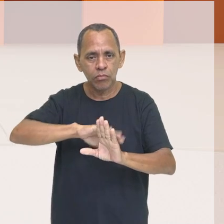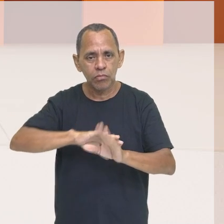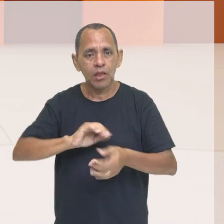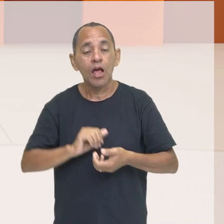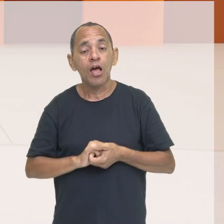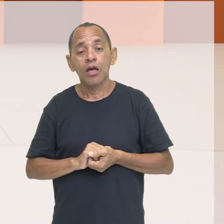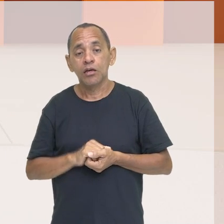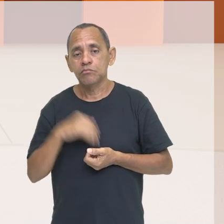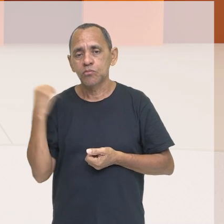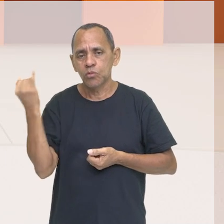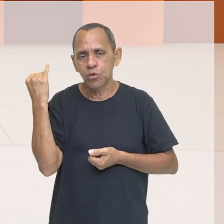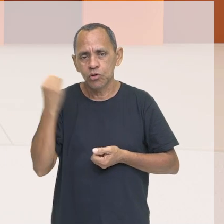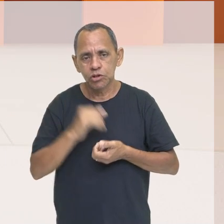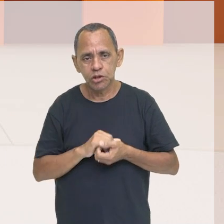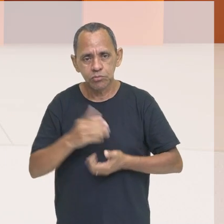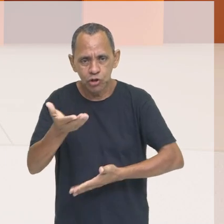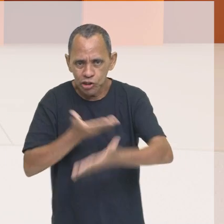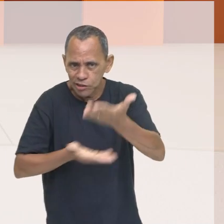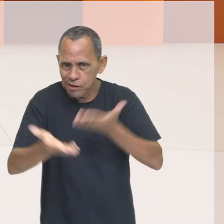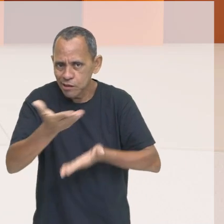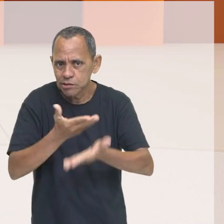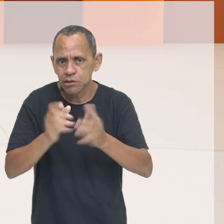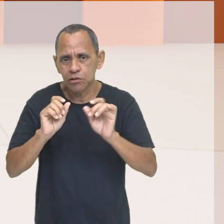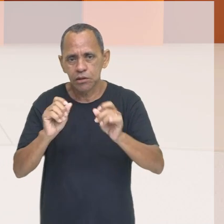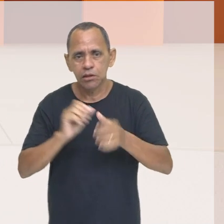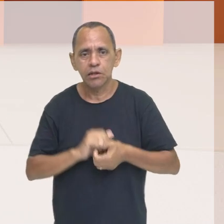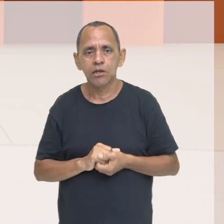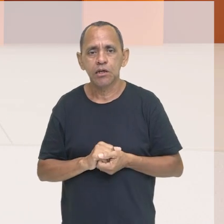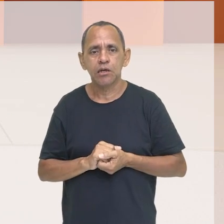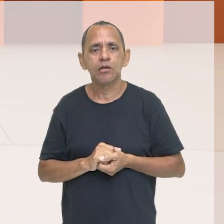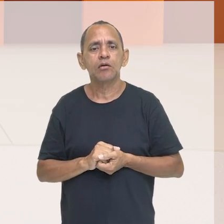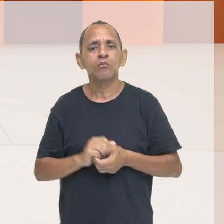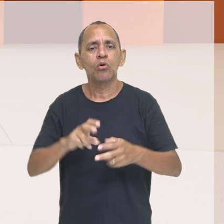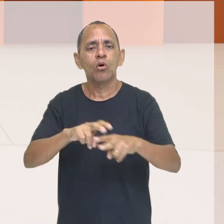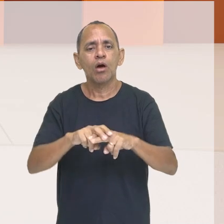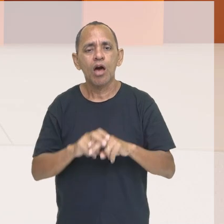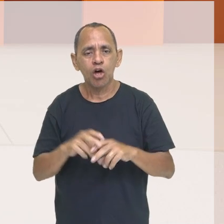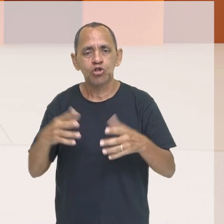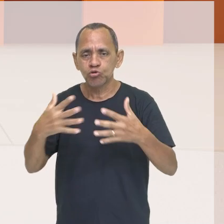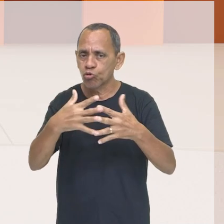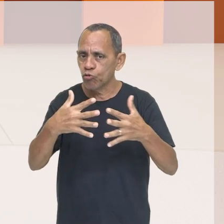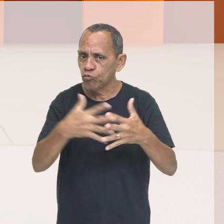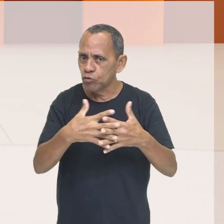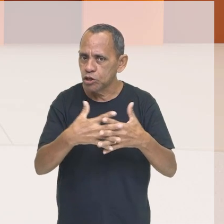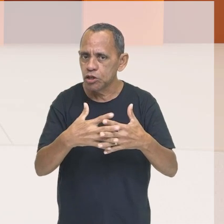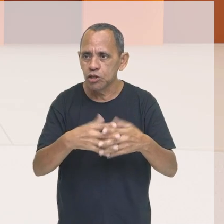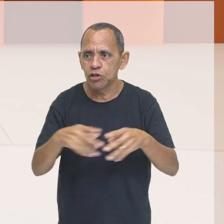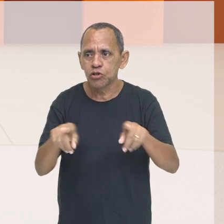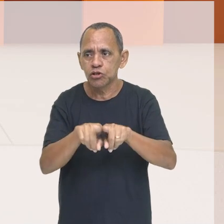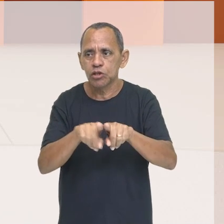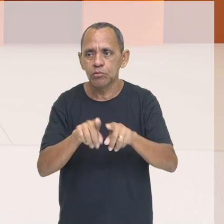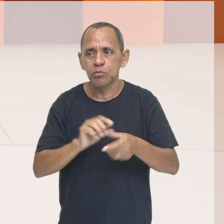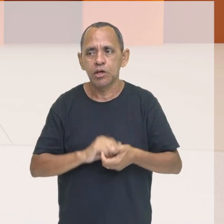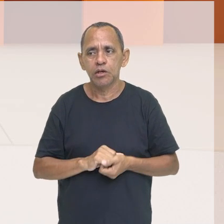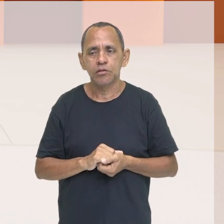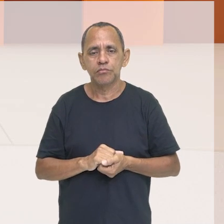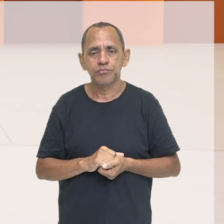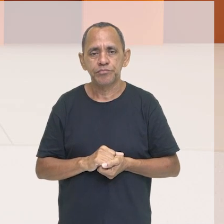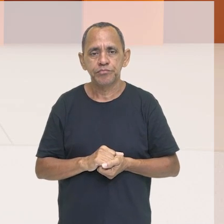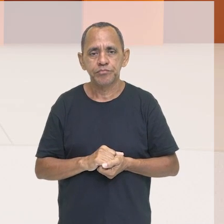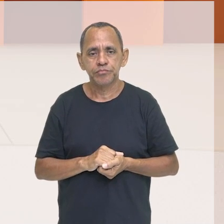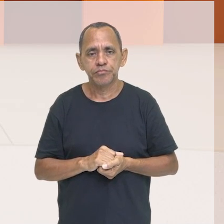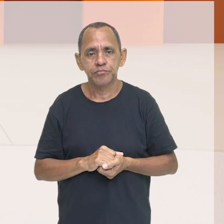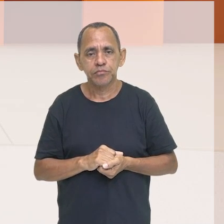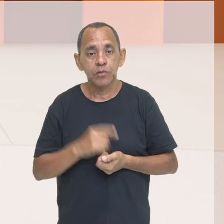social e que essa interação se dá através do conflito. Né? Então, é a partir daí que ele vai desenvolver a